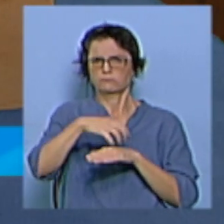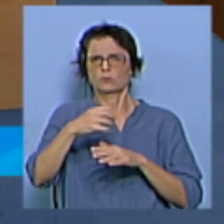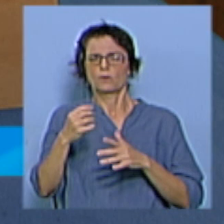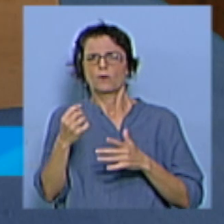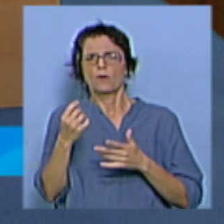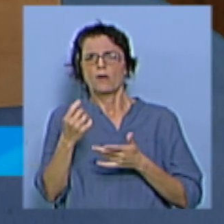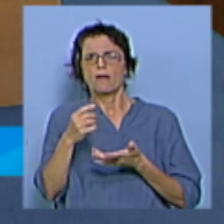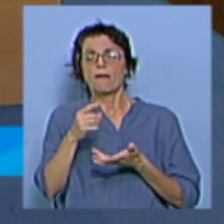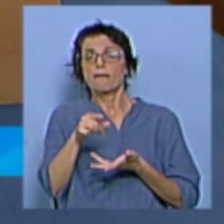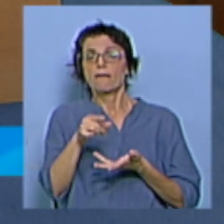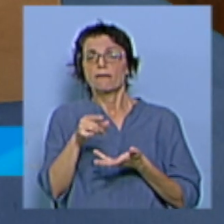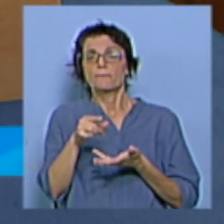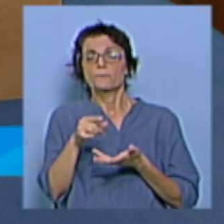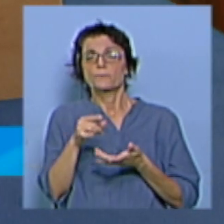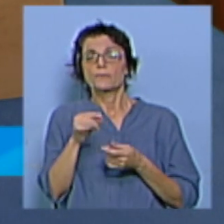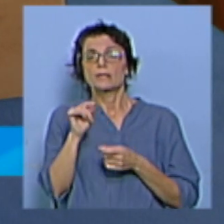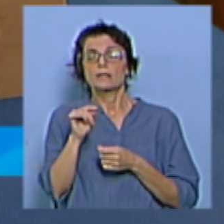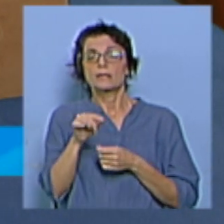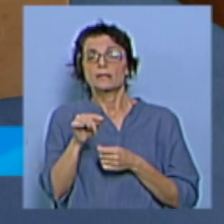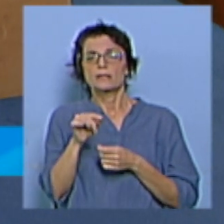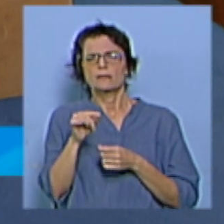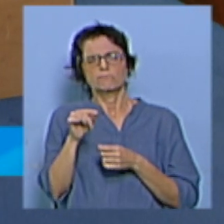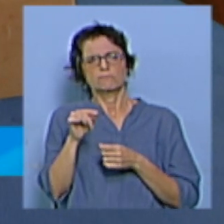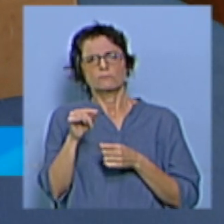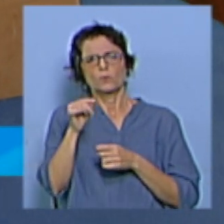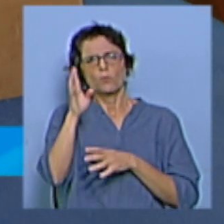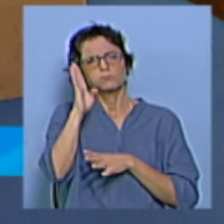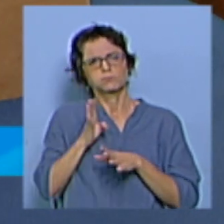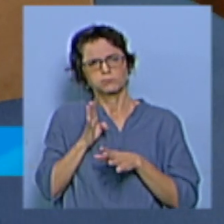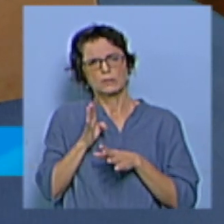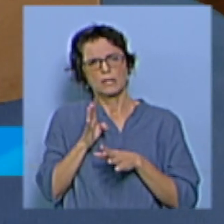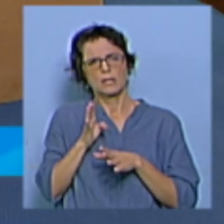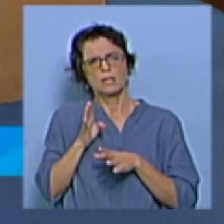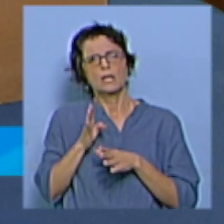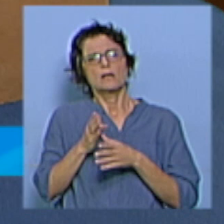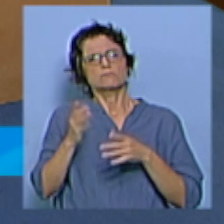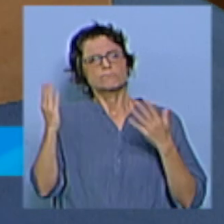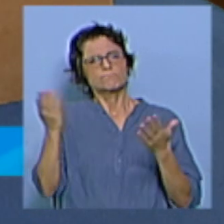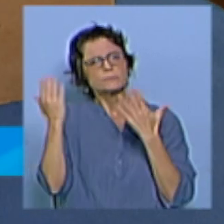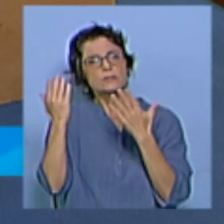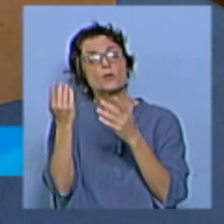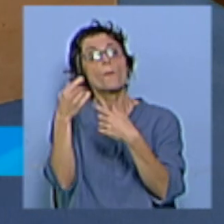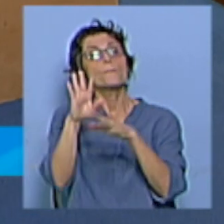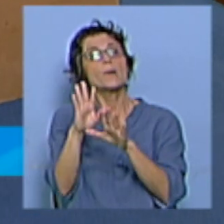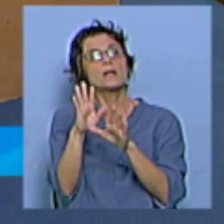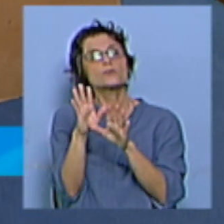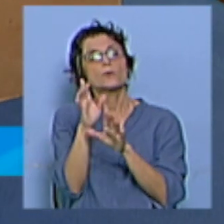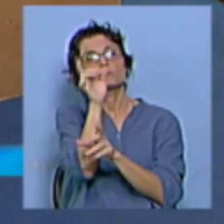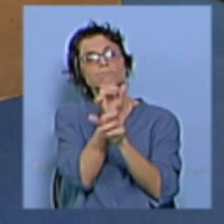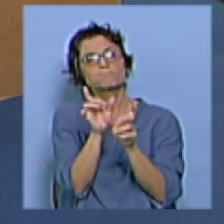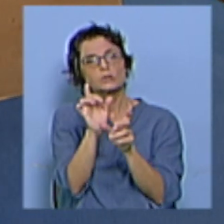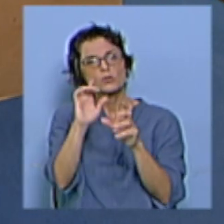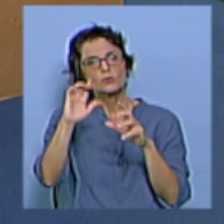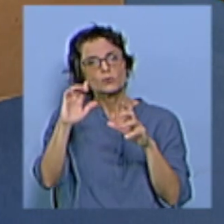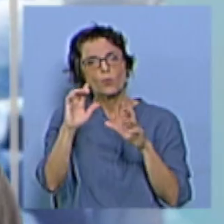significativo, eles mantiveram, ainda que com uma presença mínima de pessoas, mas mantiveram-nas também. Da nossa parte,